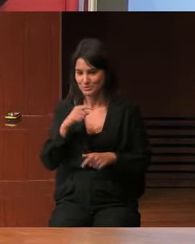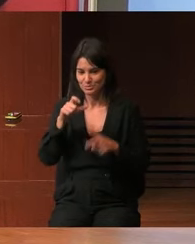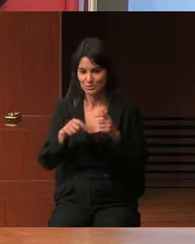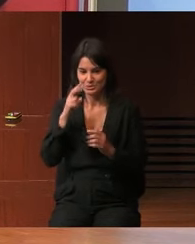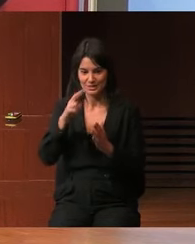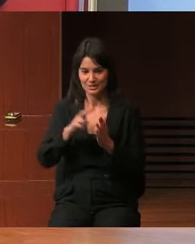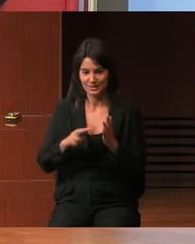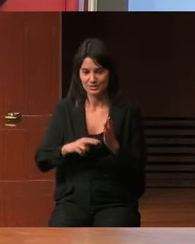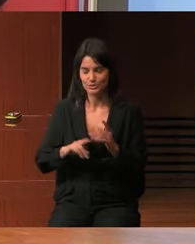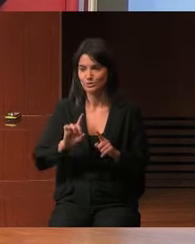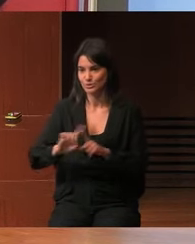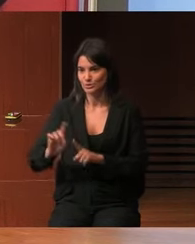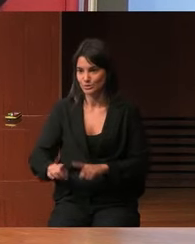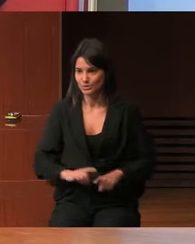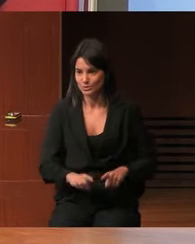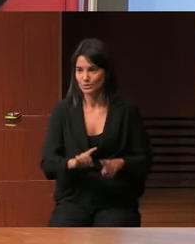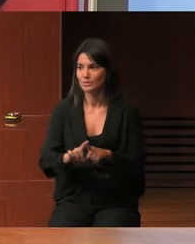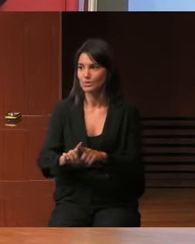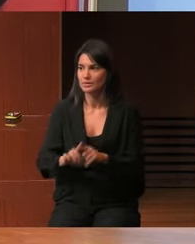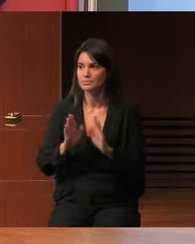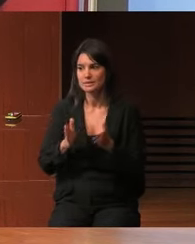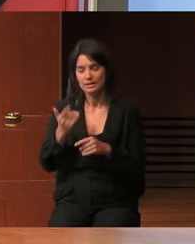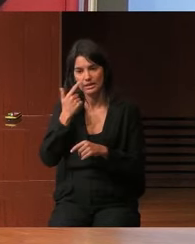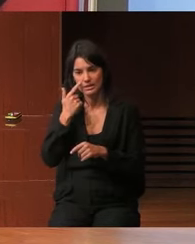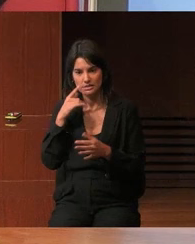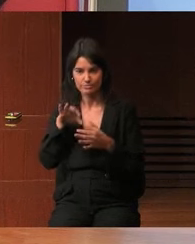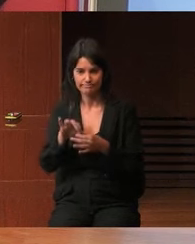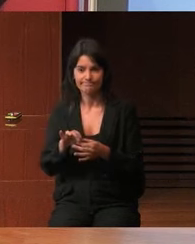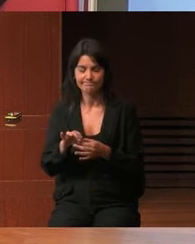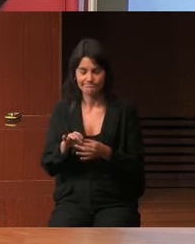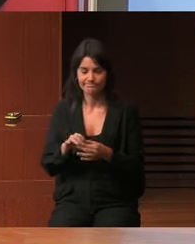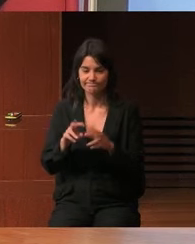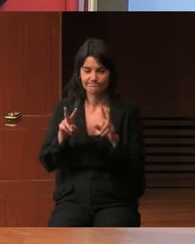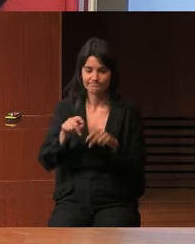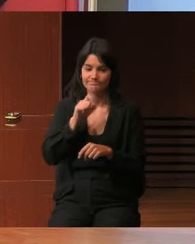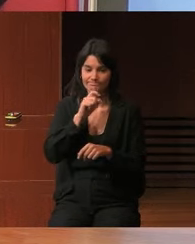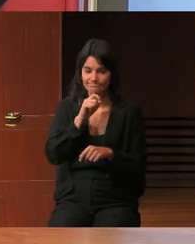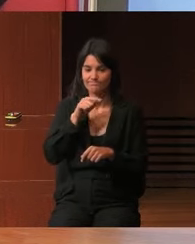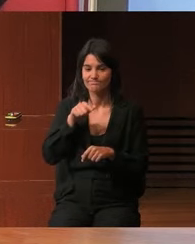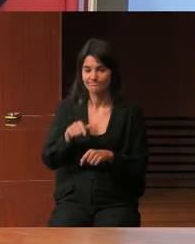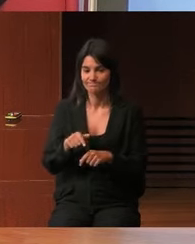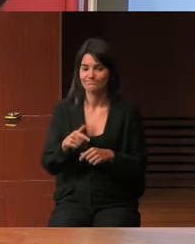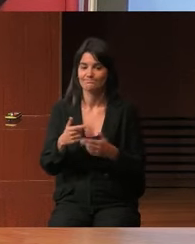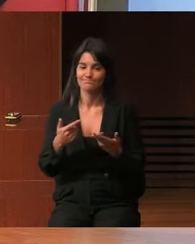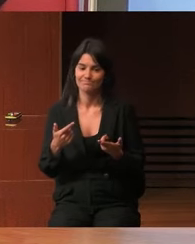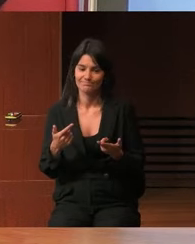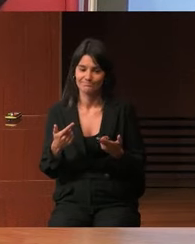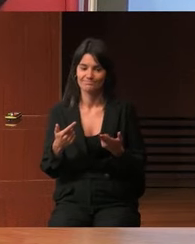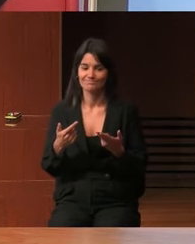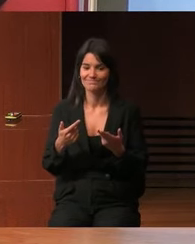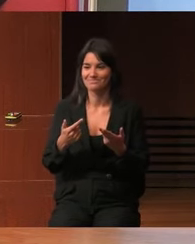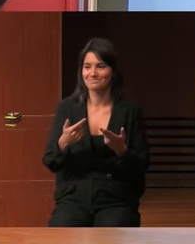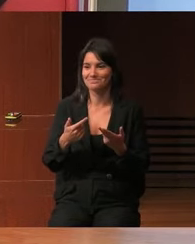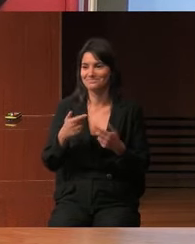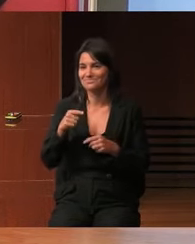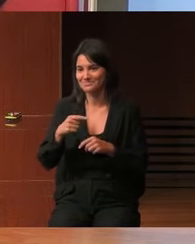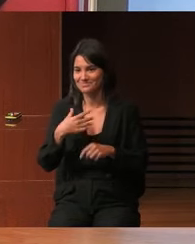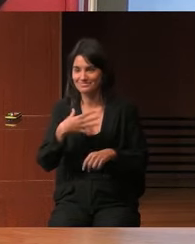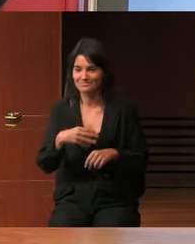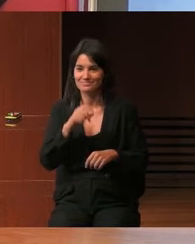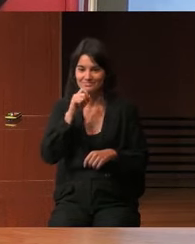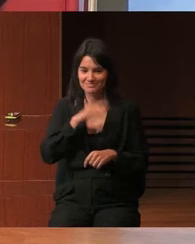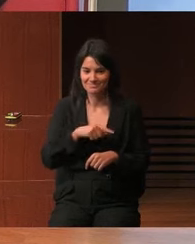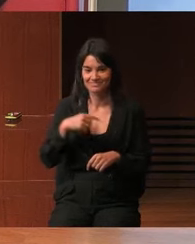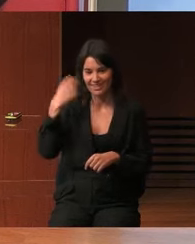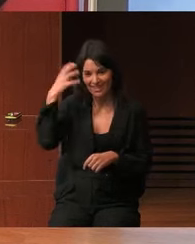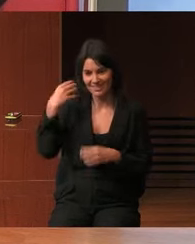variados e temos de estar muito atentos a isso. Um tema que pode ser absolutamente desinteressante para um aluno pode ser fascinante para